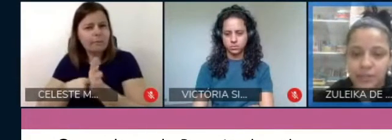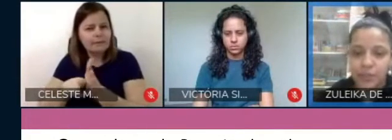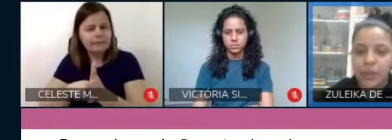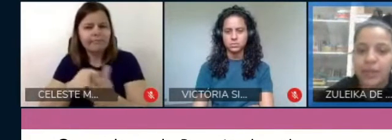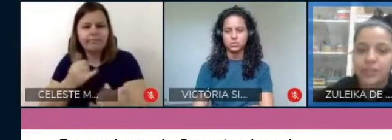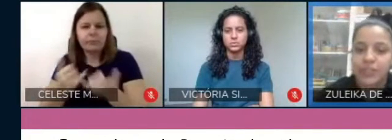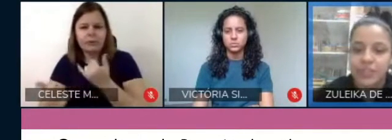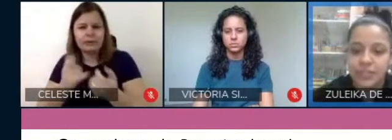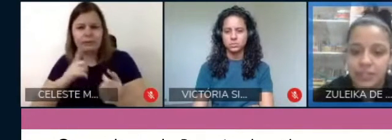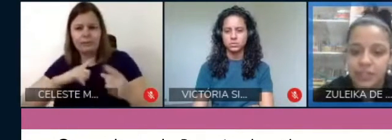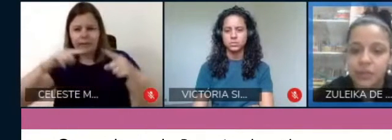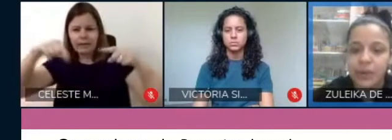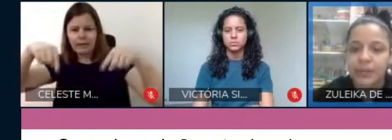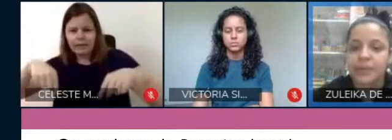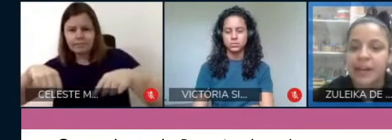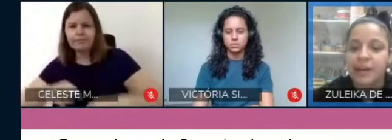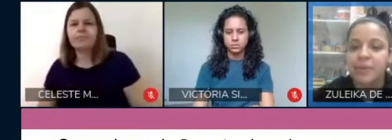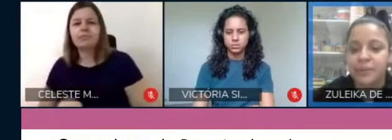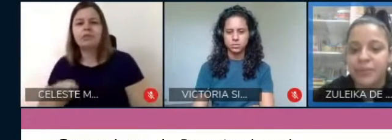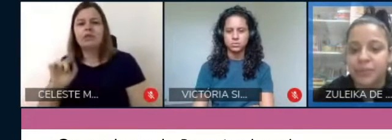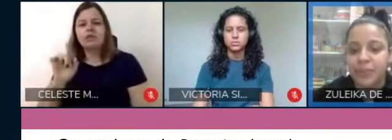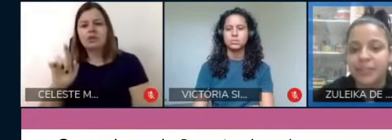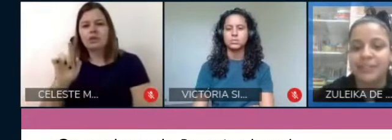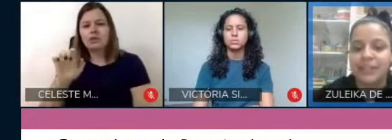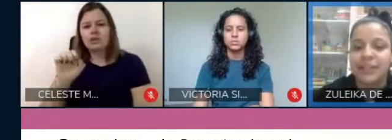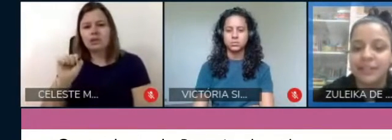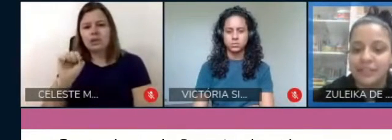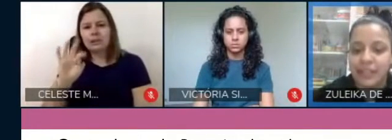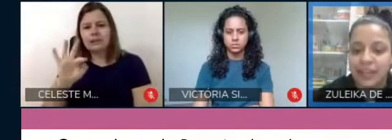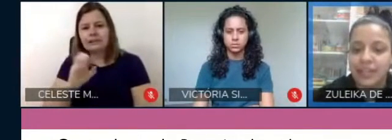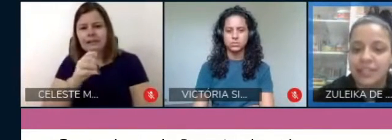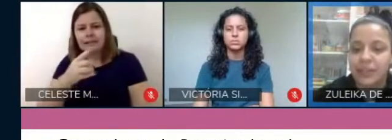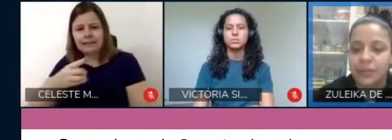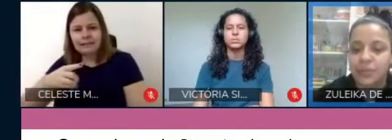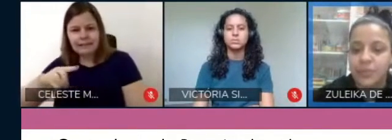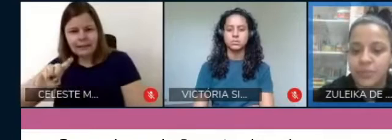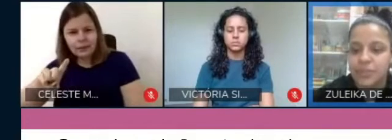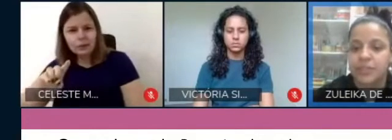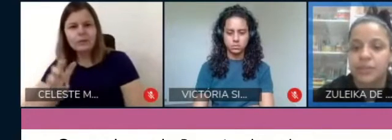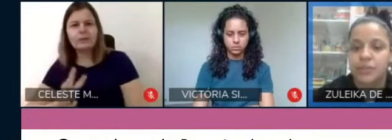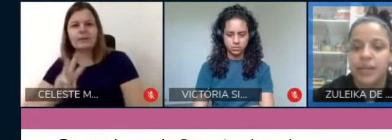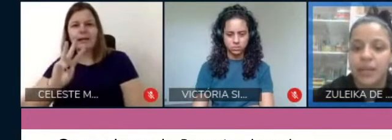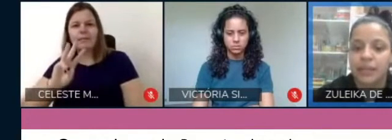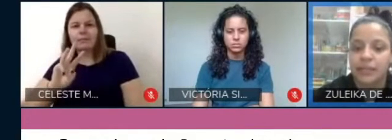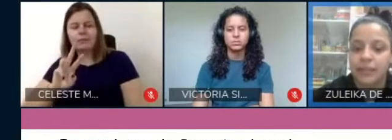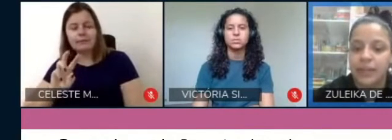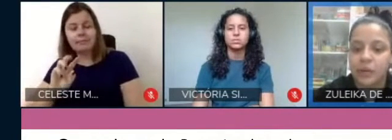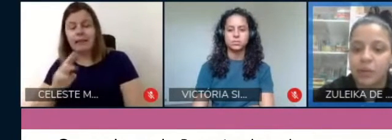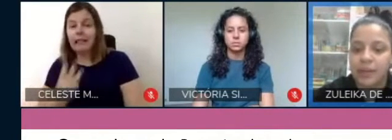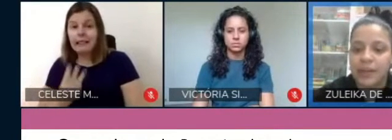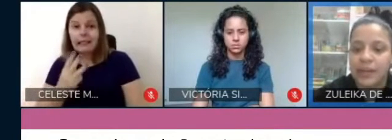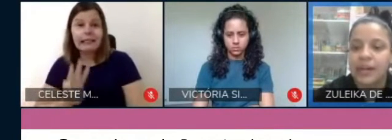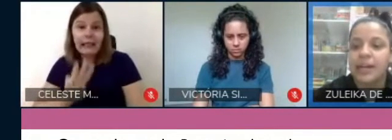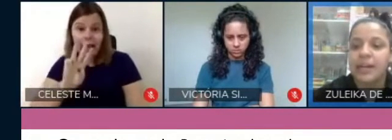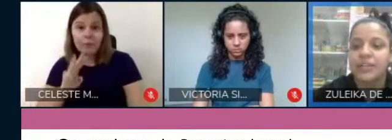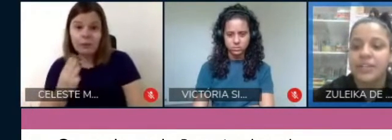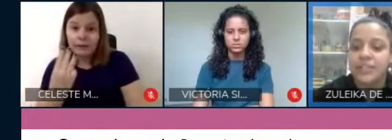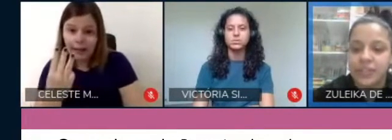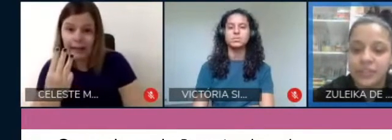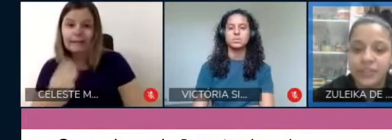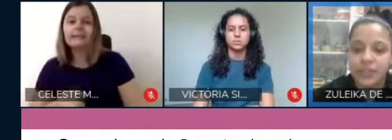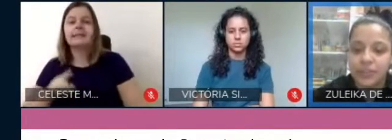podem ver no exemplo. Gestão, aí o W de within, né? 3 recursos hídricos. Então, ele